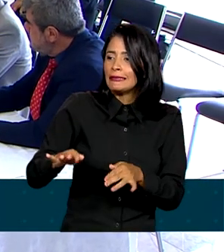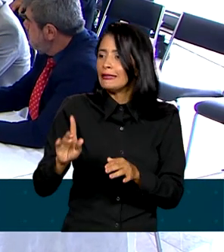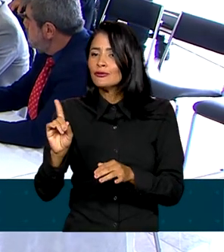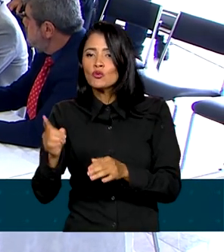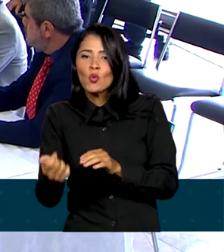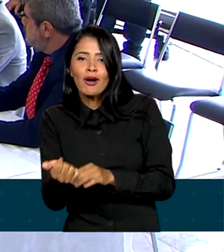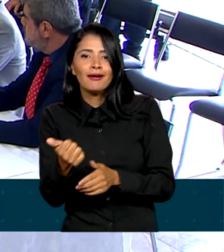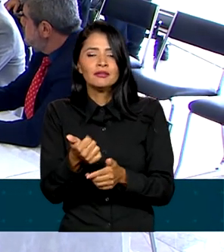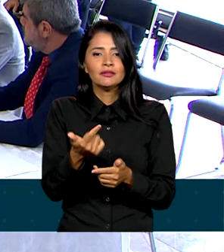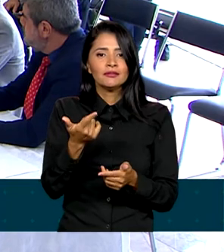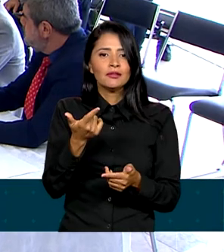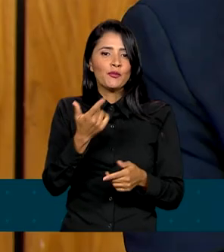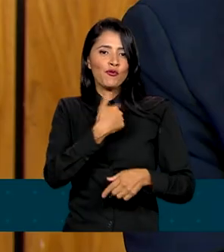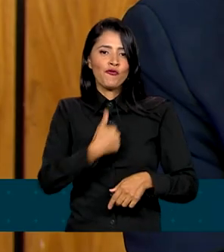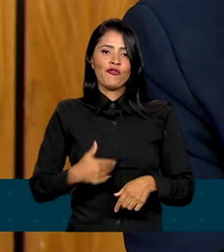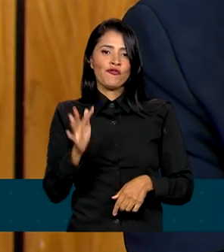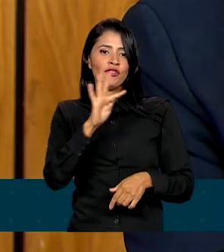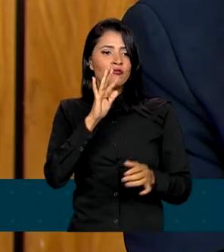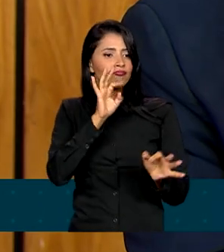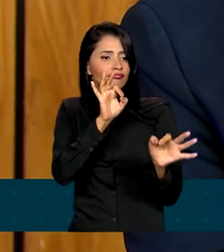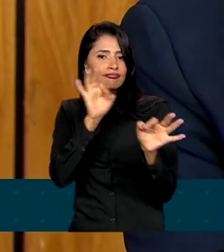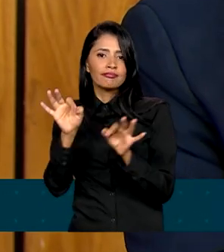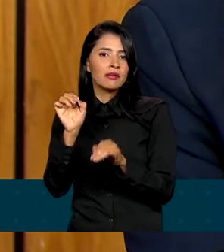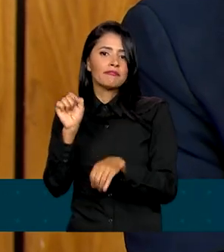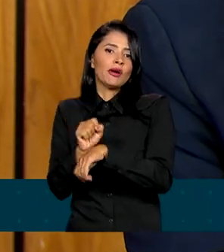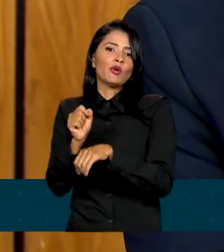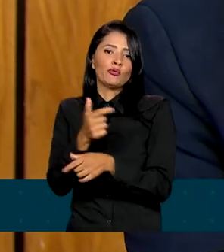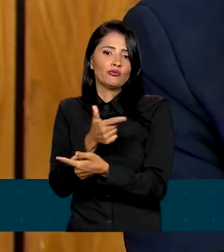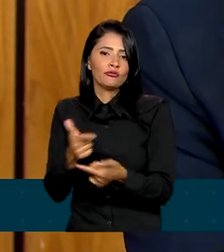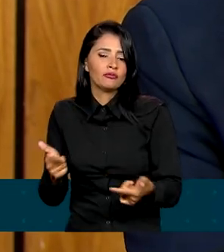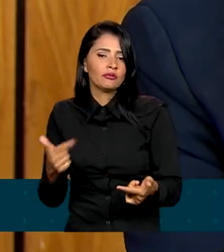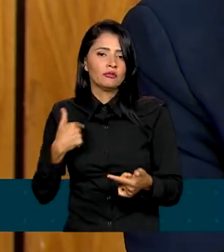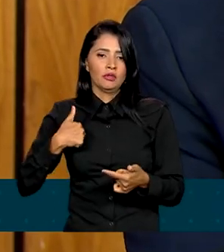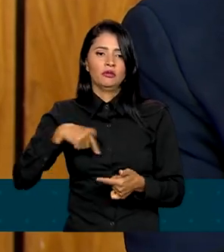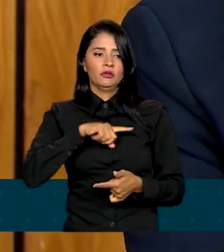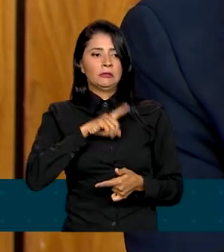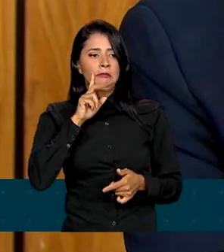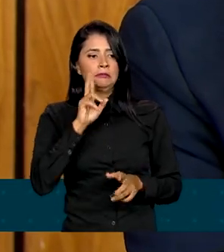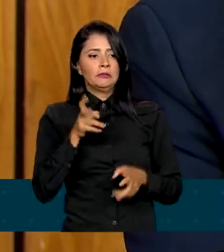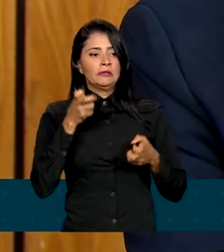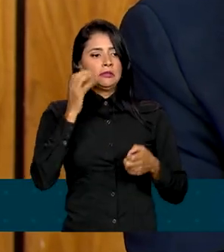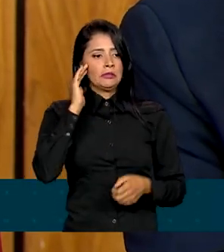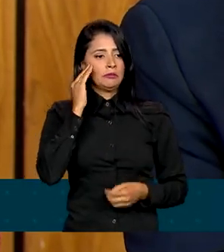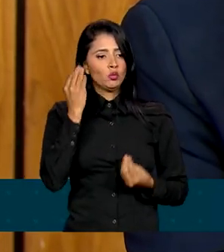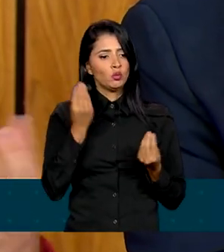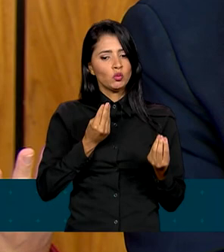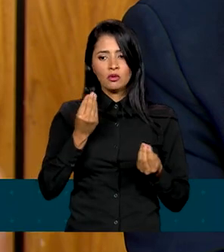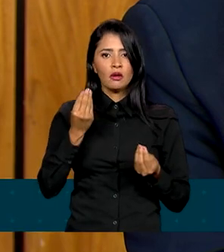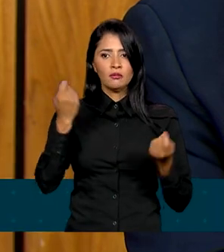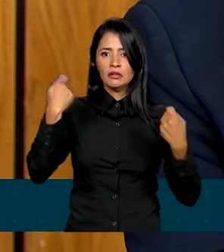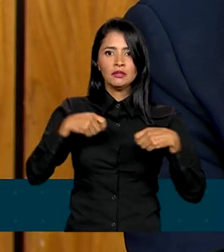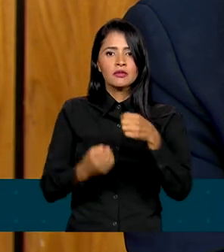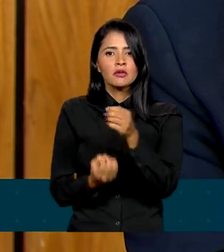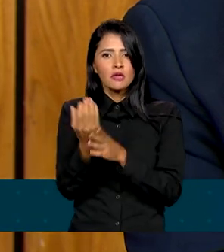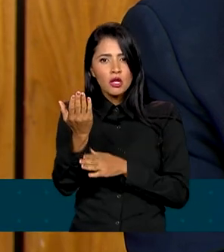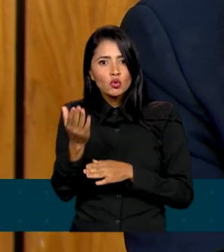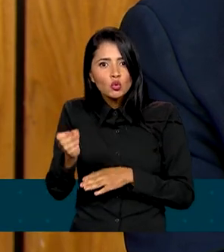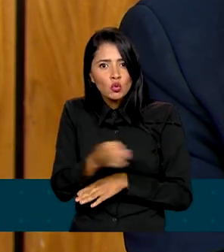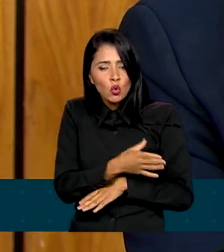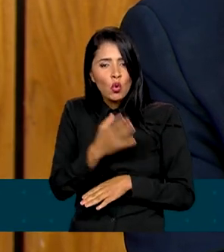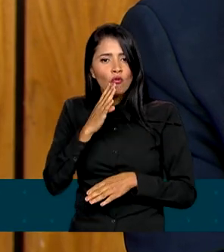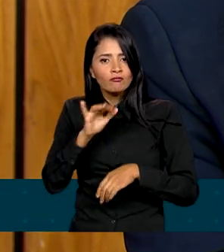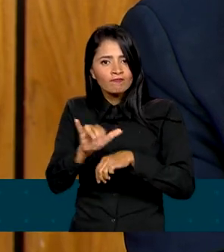fazia mais esse tipo de acompanhamento. Então, o que a gente percebeu é que a gente precisava criar um módulo novo, né, e aqui o SERPRO teve um